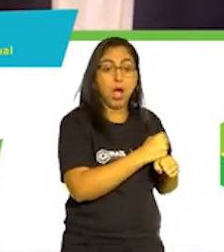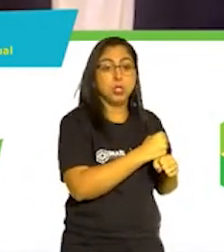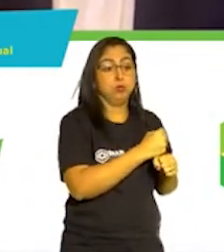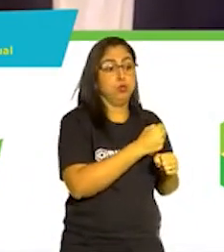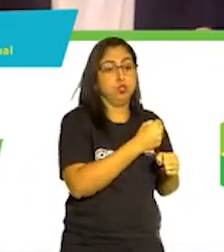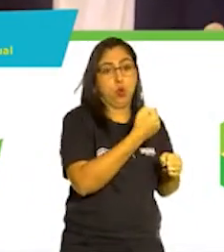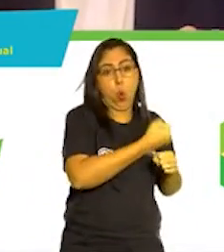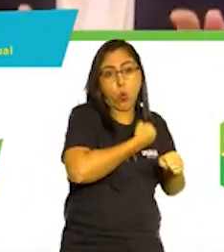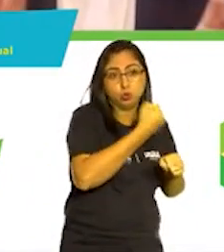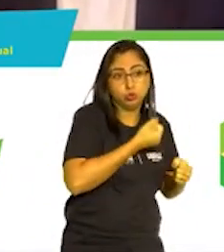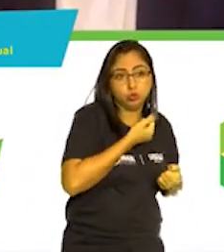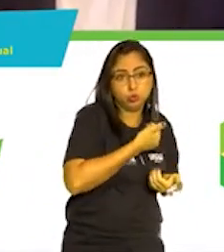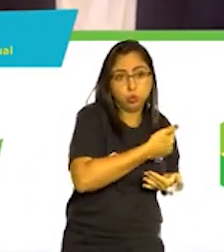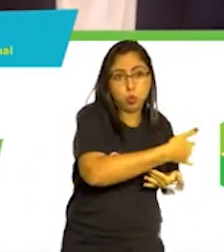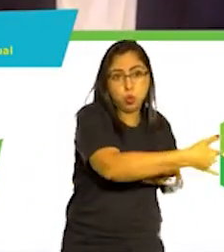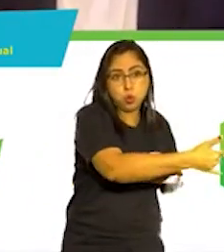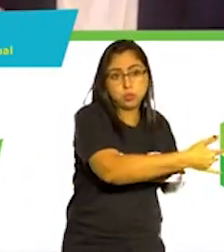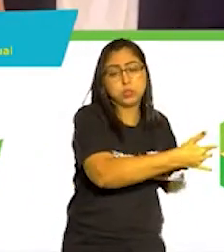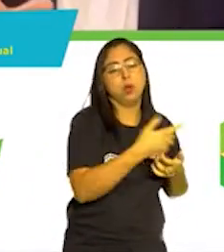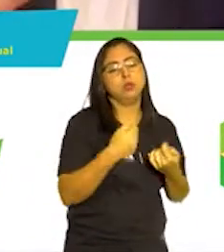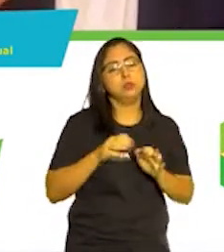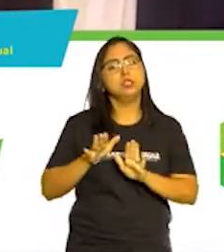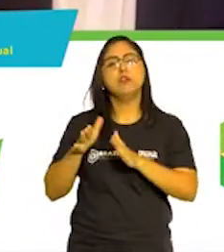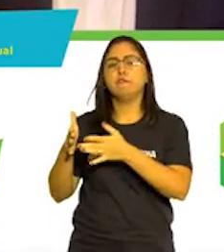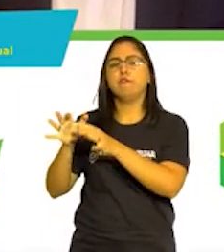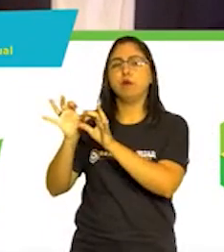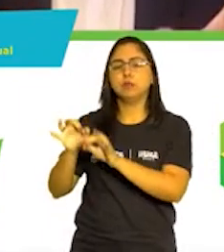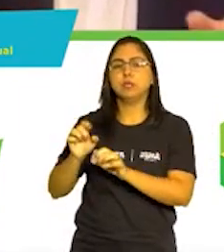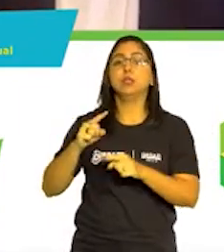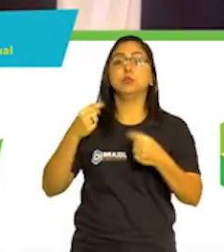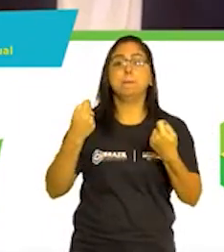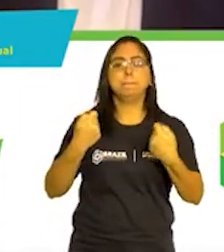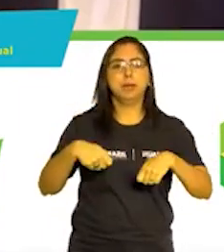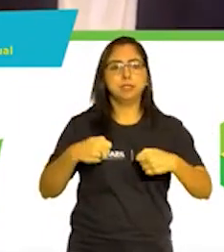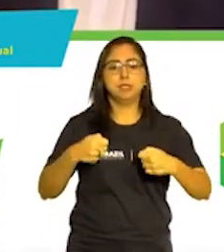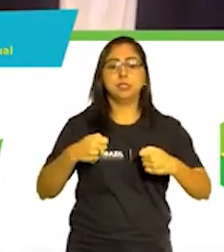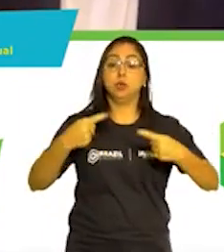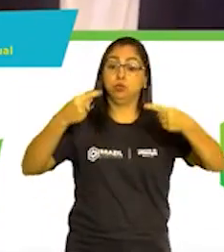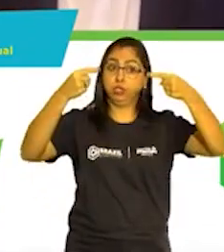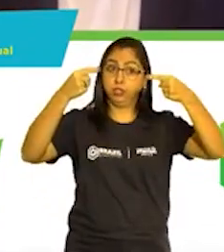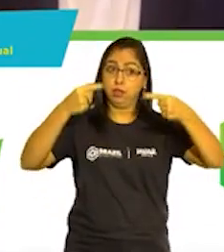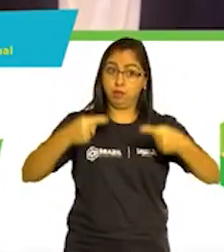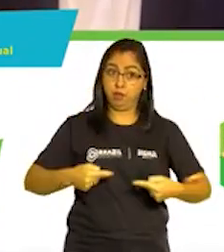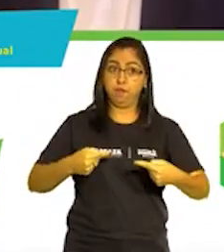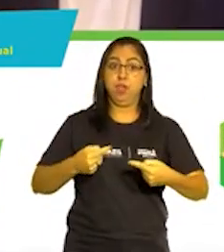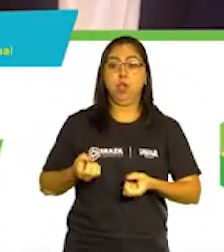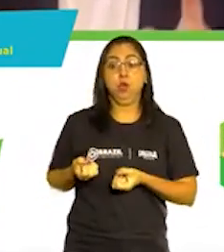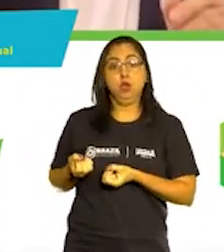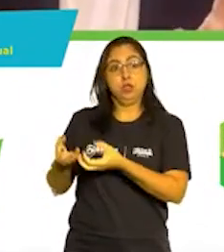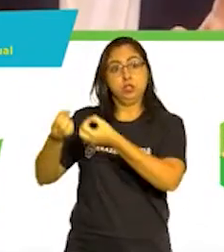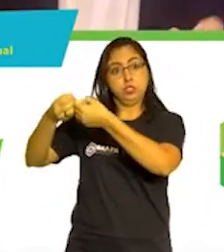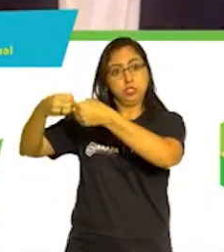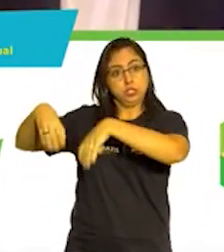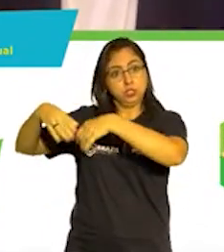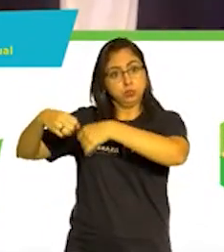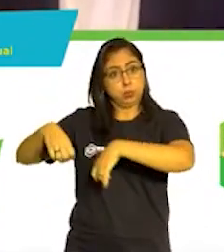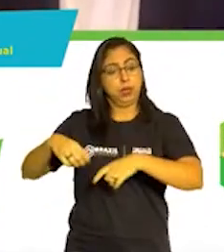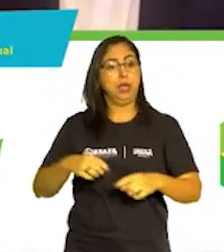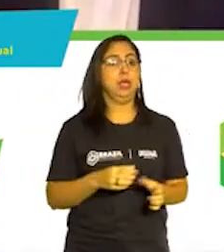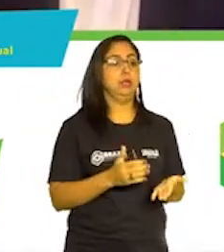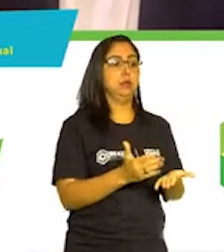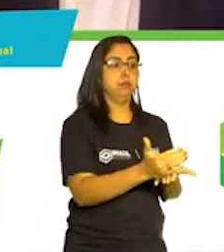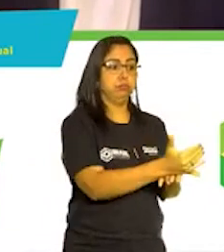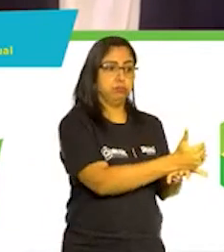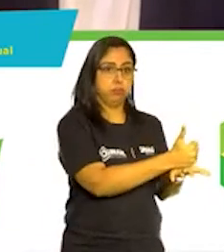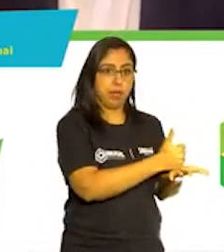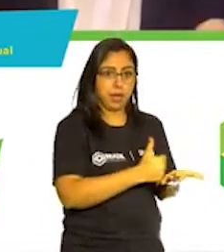claro. Mas, basicamente, esse é o desafio. A gente vai ter que olhar para despesa e receita, e se a gente não quiser aumentar a carga tributária, que é um risco, a